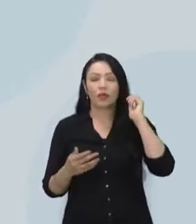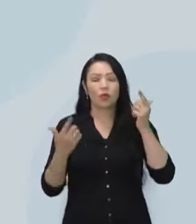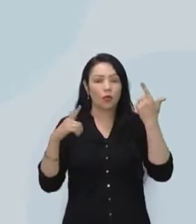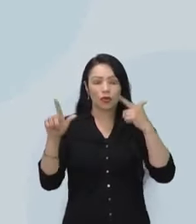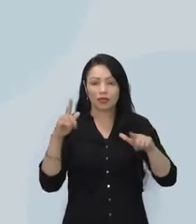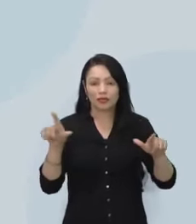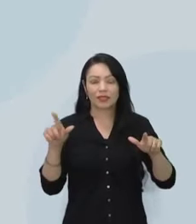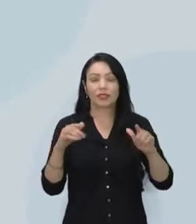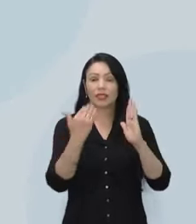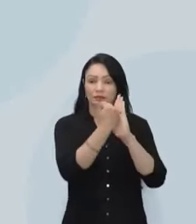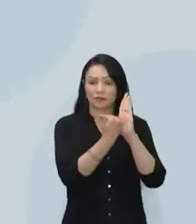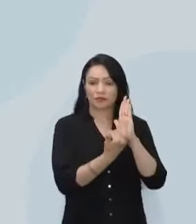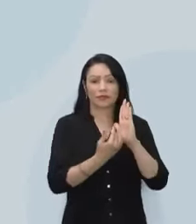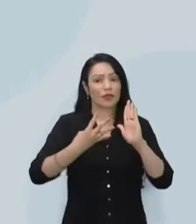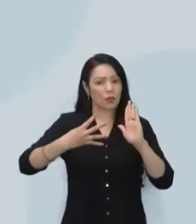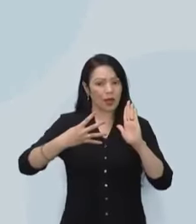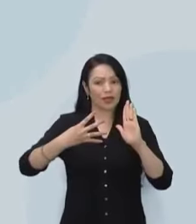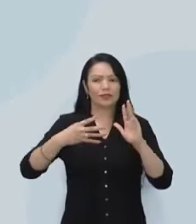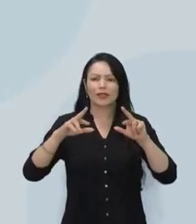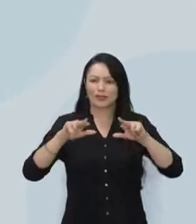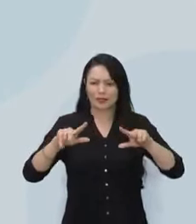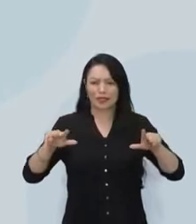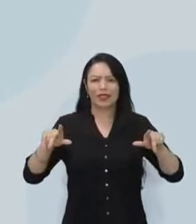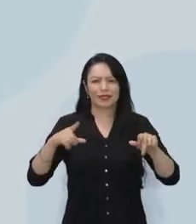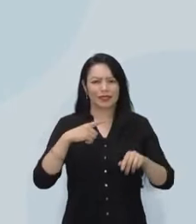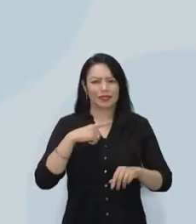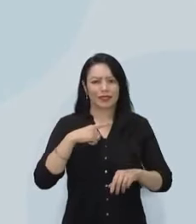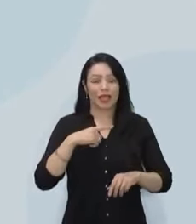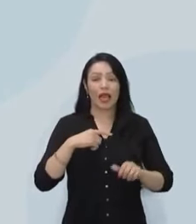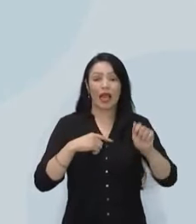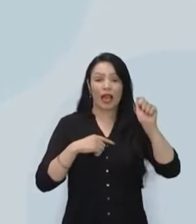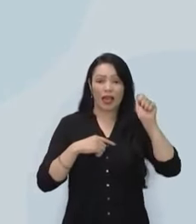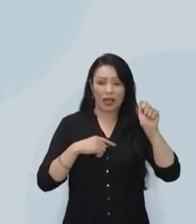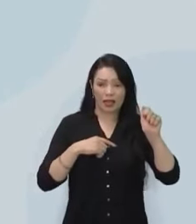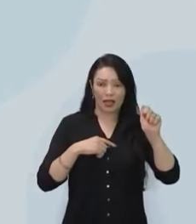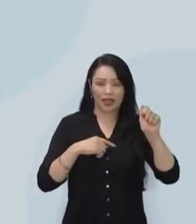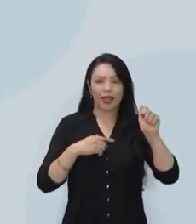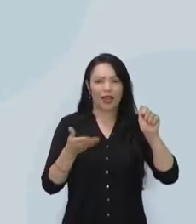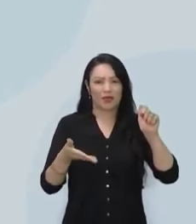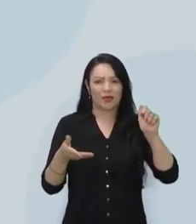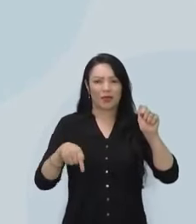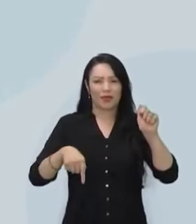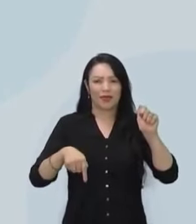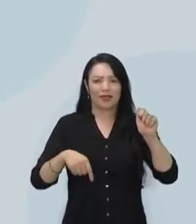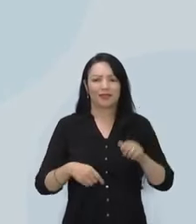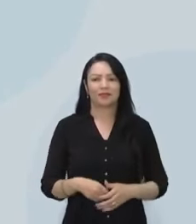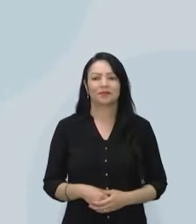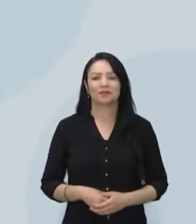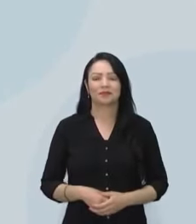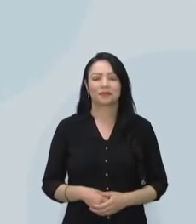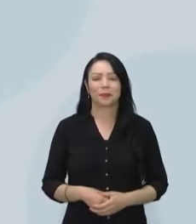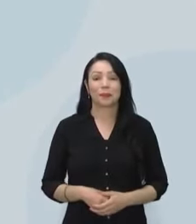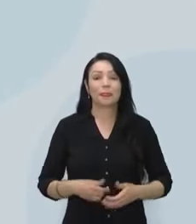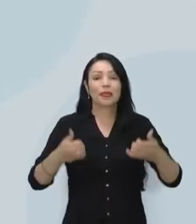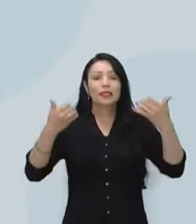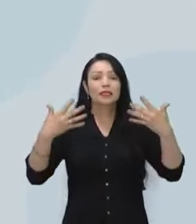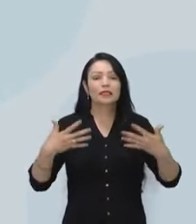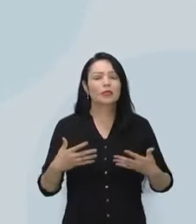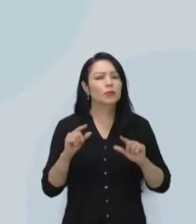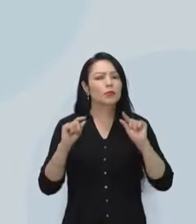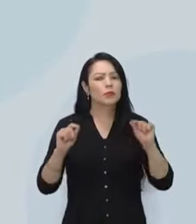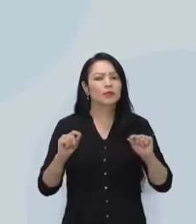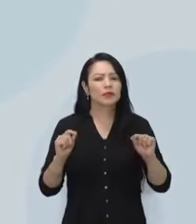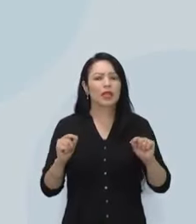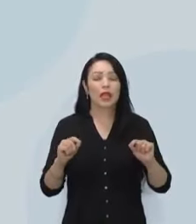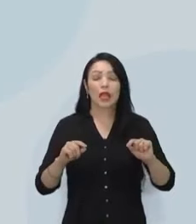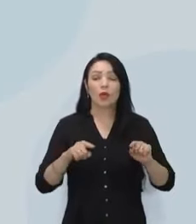outras formas, né? Então, tem a A, que é a que a gente está exigindo agora. A descrição dessa habilidade seria o quê?